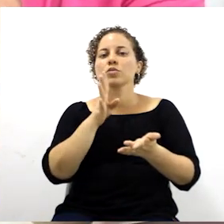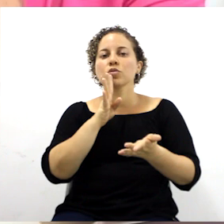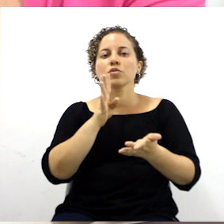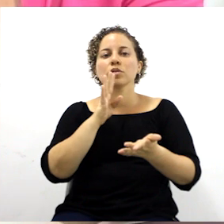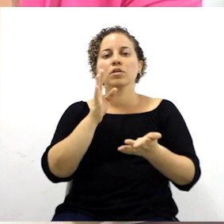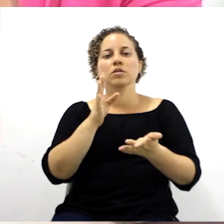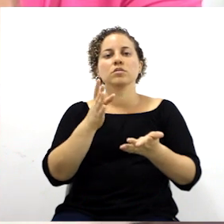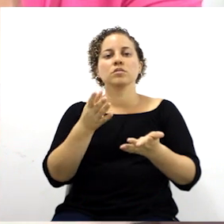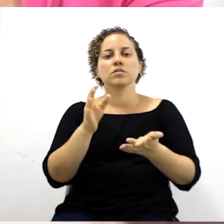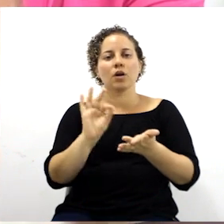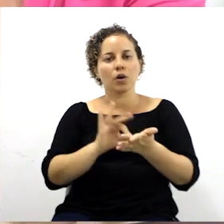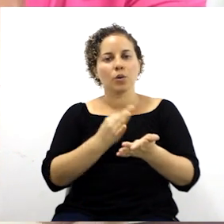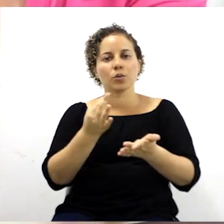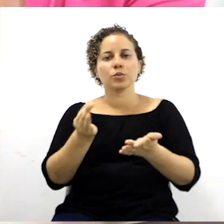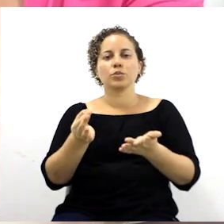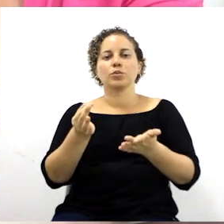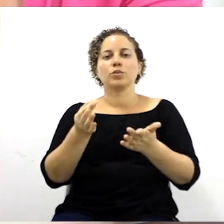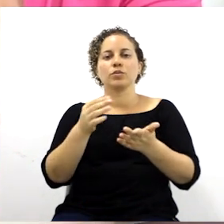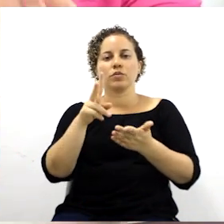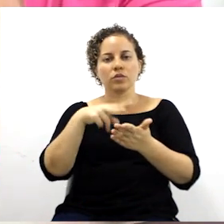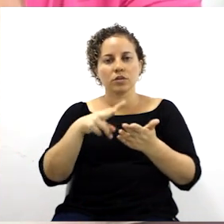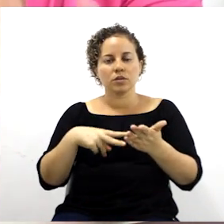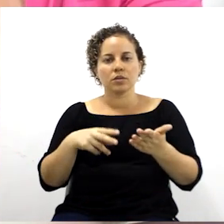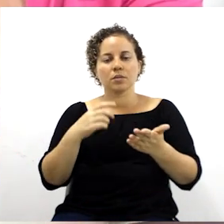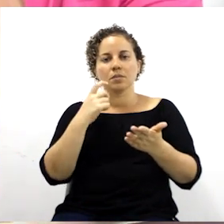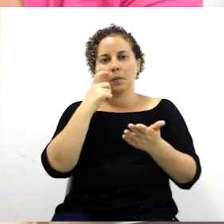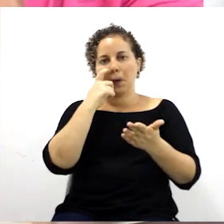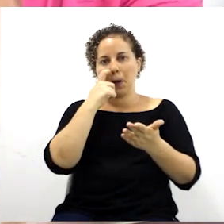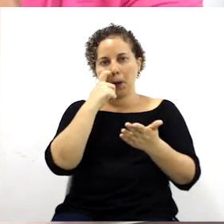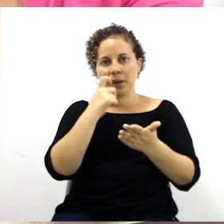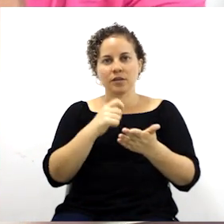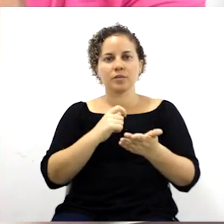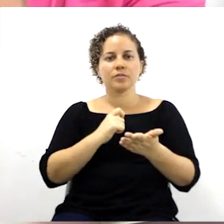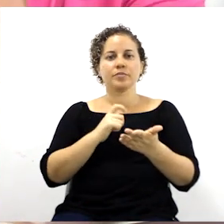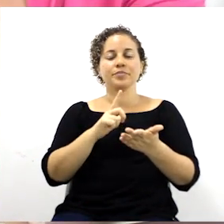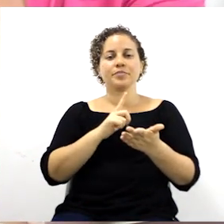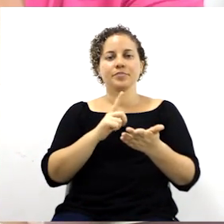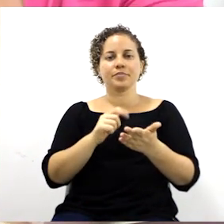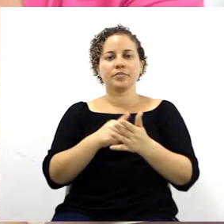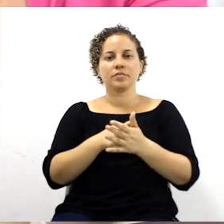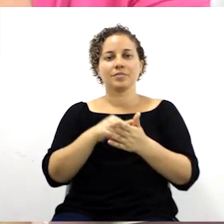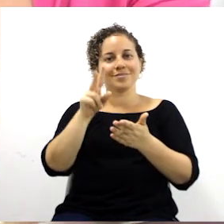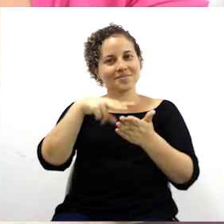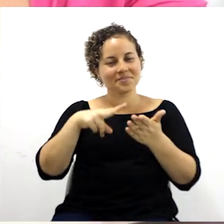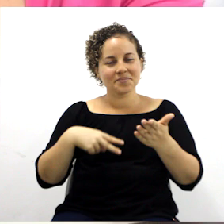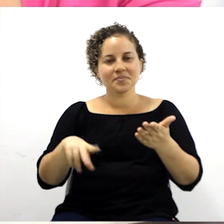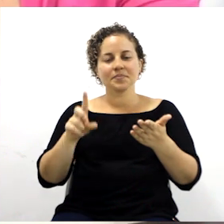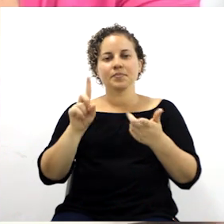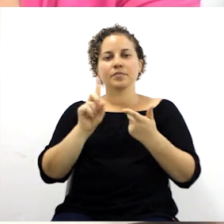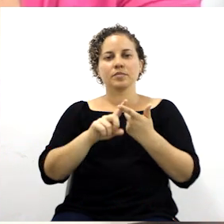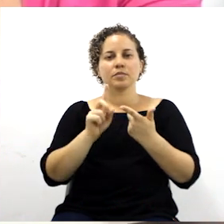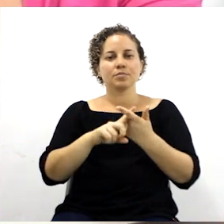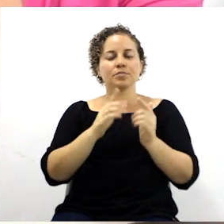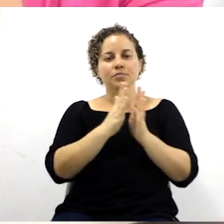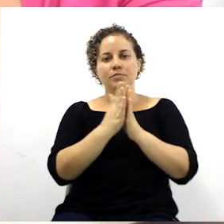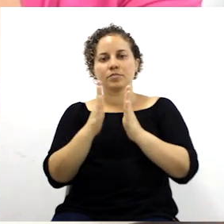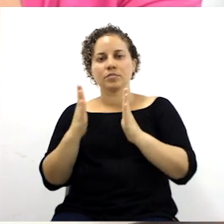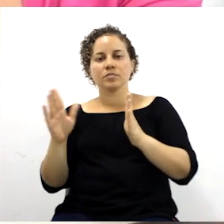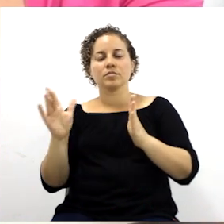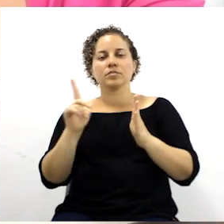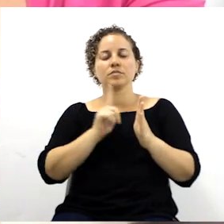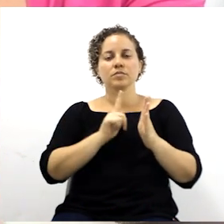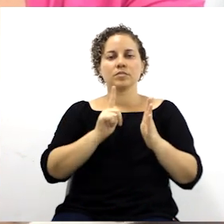umas fichas de leitura, alguns guias, dar umas dicas de leitura. E de repente, por exemplo, numa biblioteca escolar